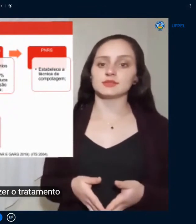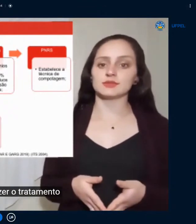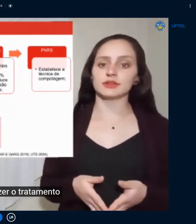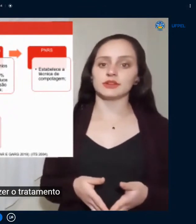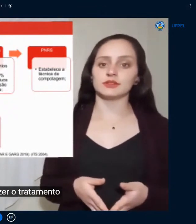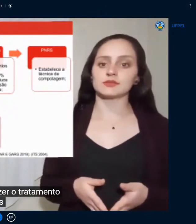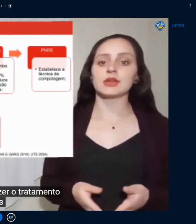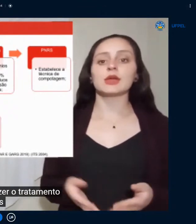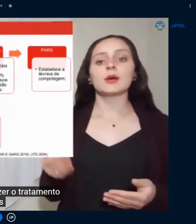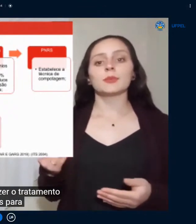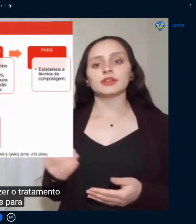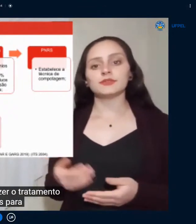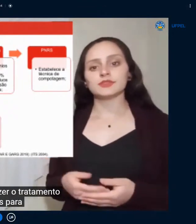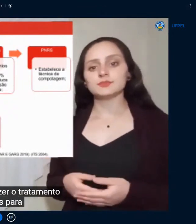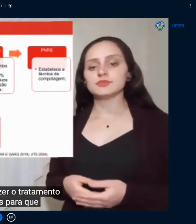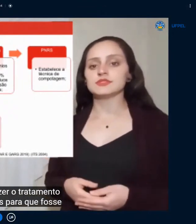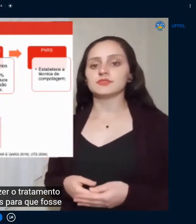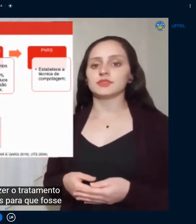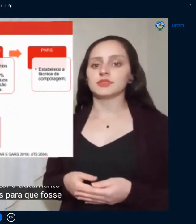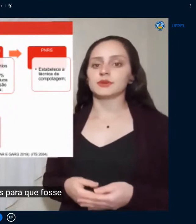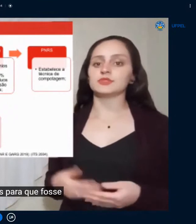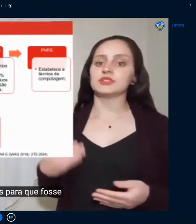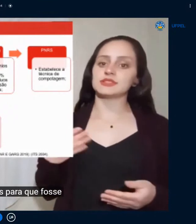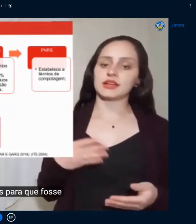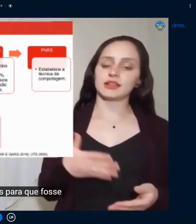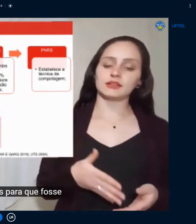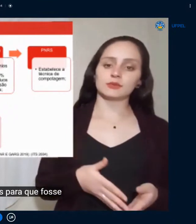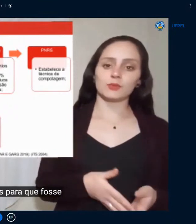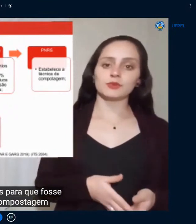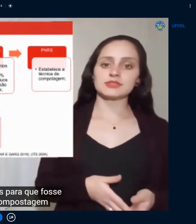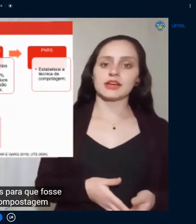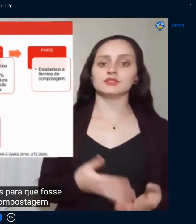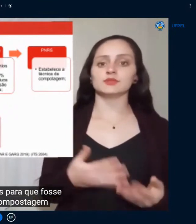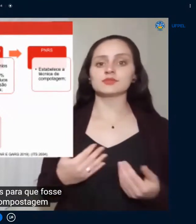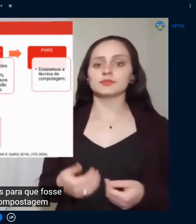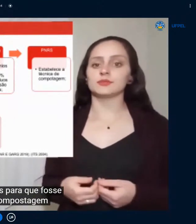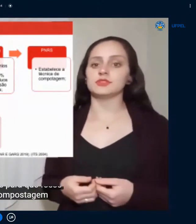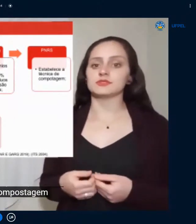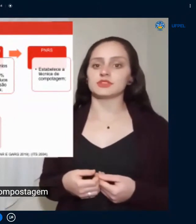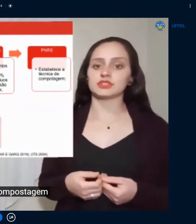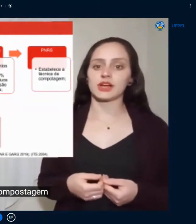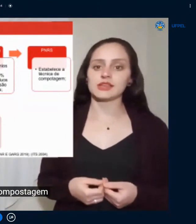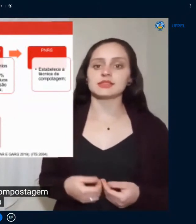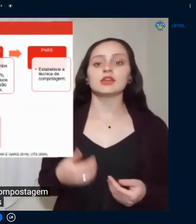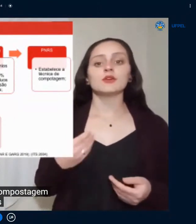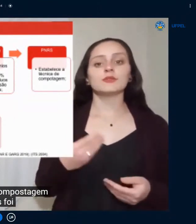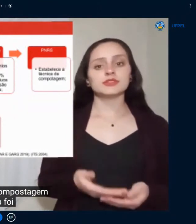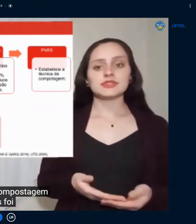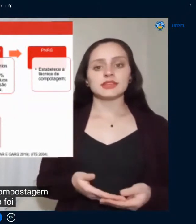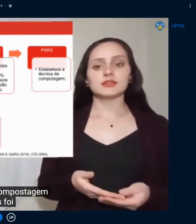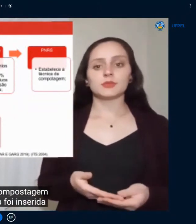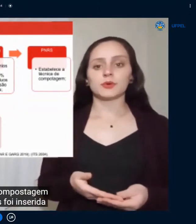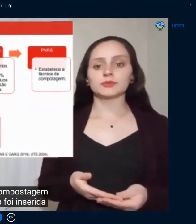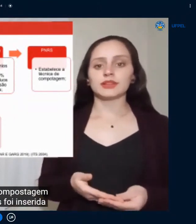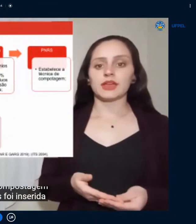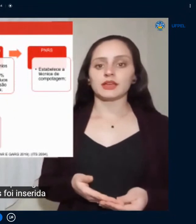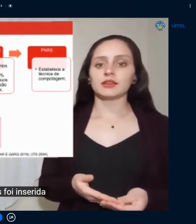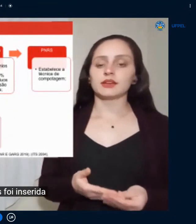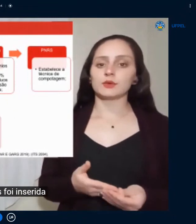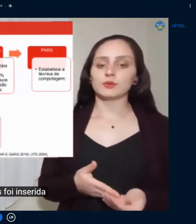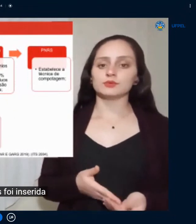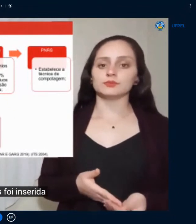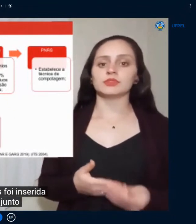desses resíduos orgânicos. Para que fosse possível, então, utilizar a compostagem nos condomínios verticais, foi inserida uma